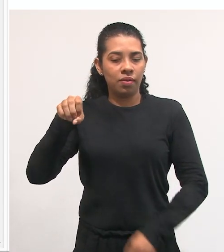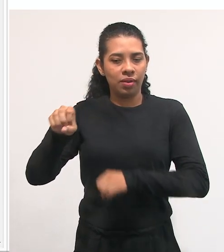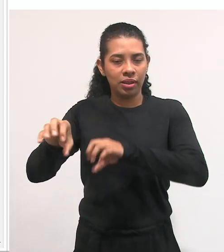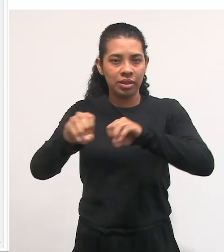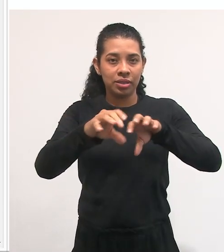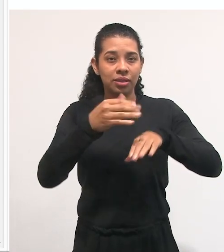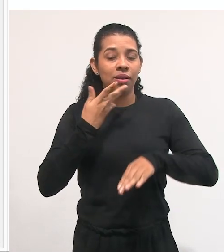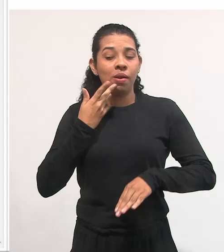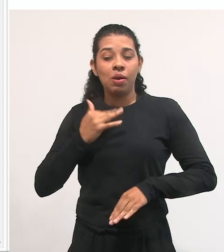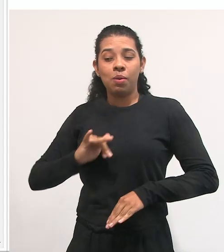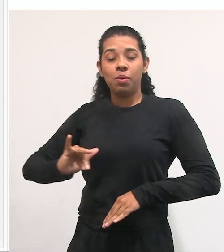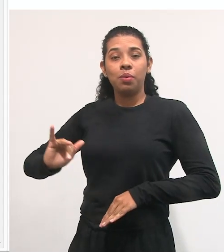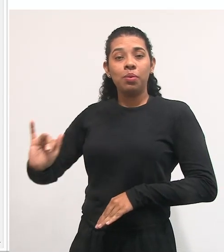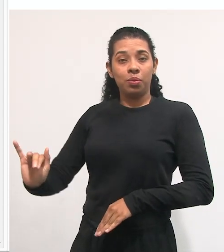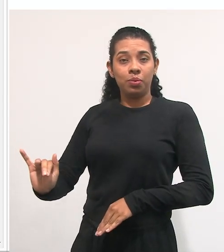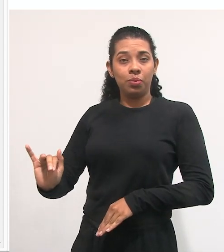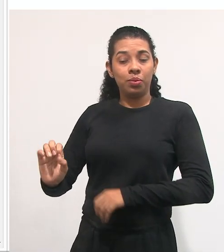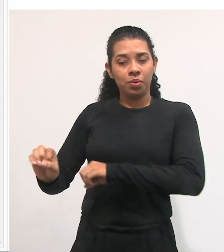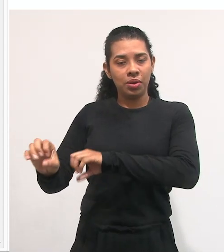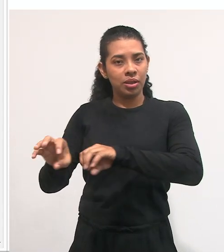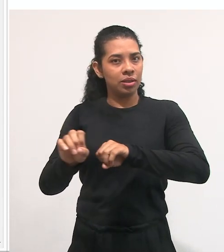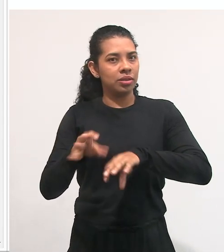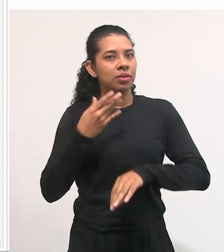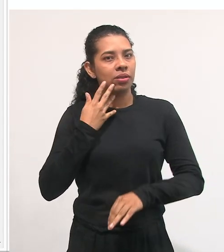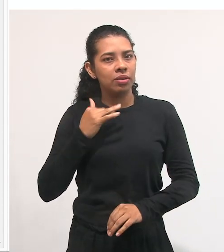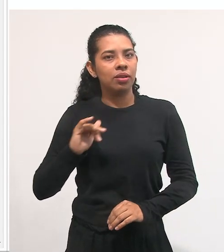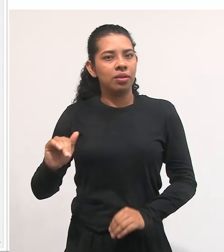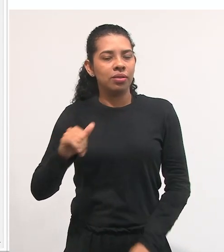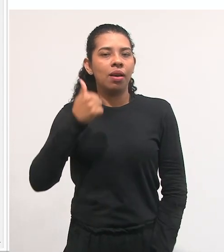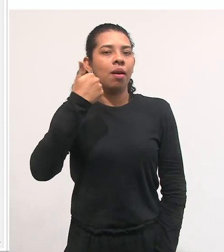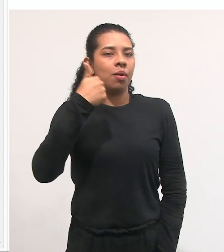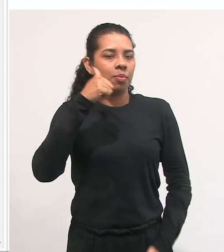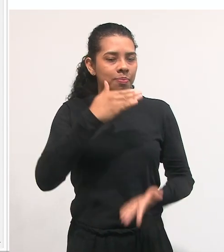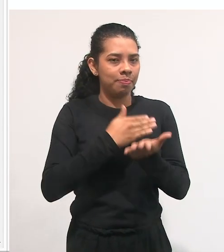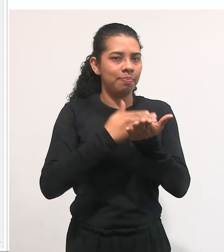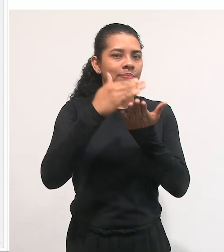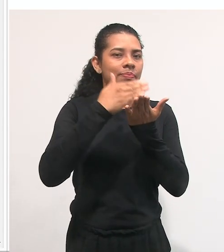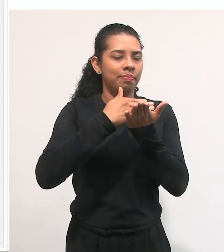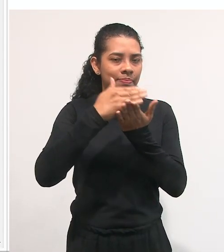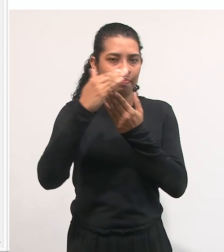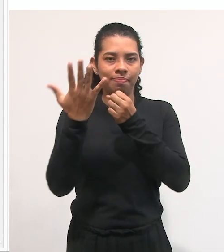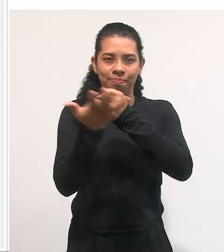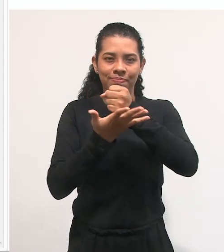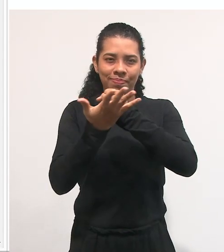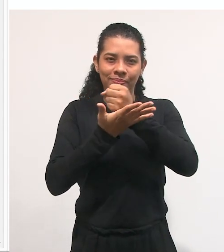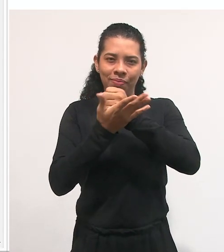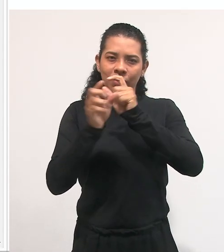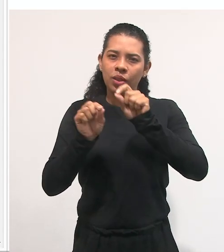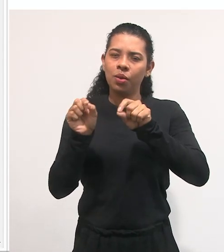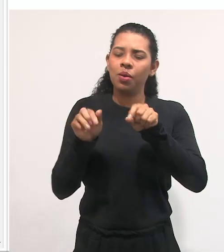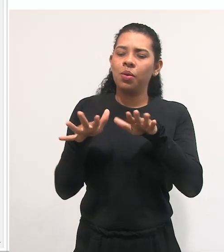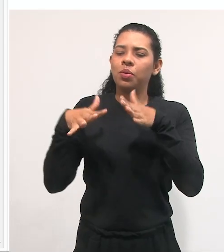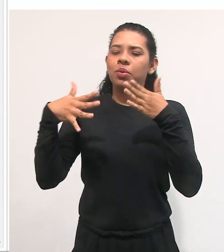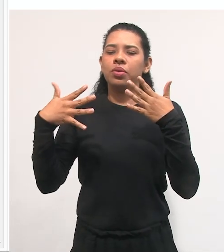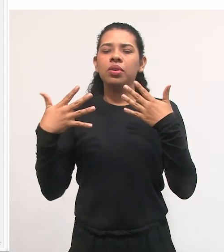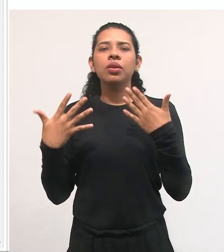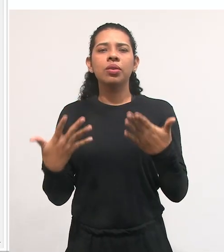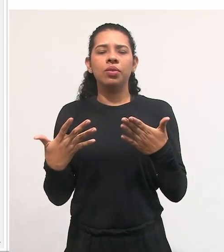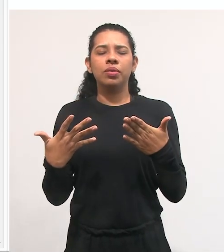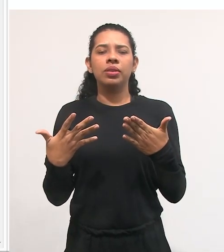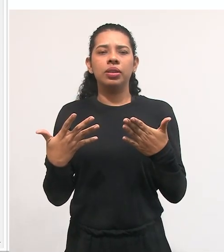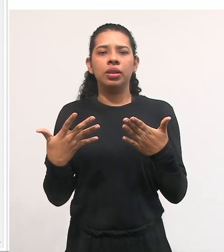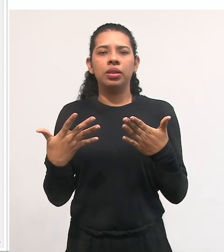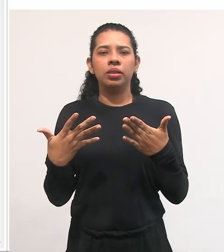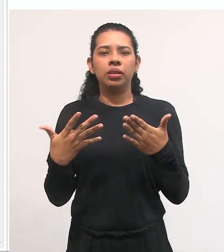só, no artigo 29, ele vai dizer que a educação infantil é a primeira etapa da educação básica. E o que orienta aqui o